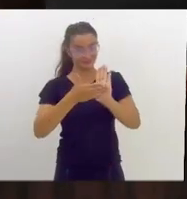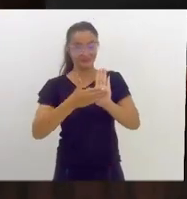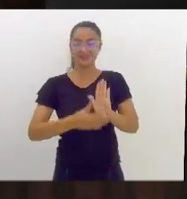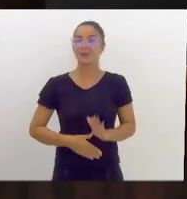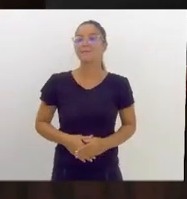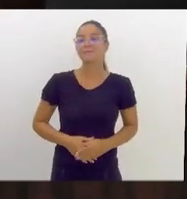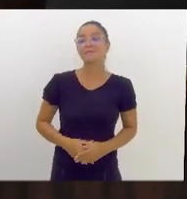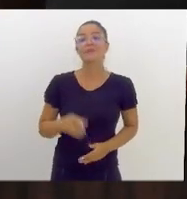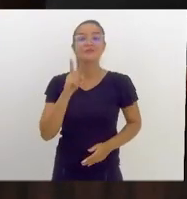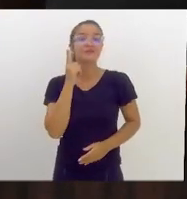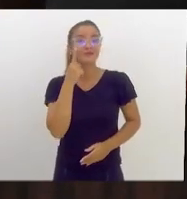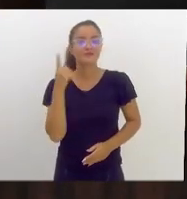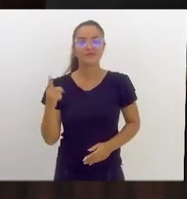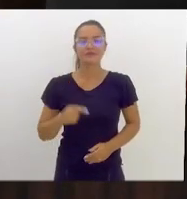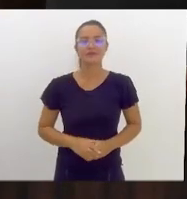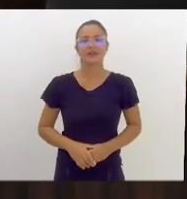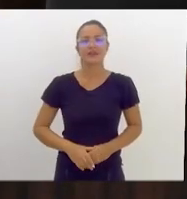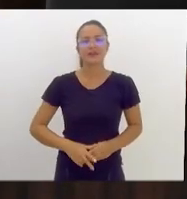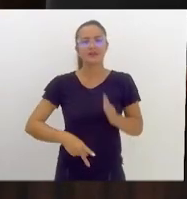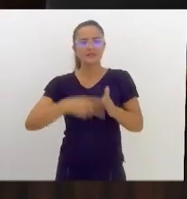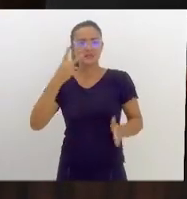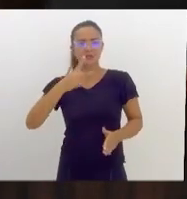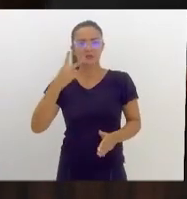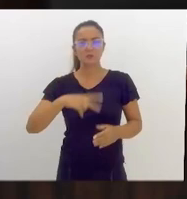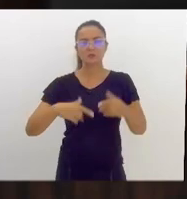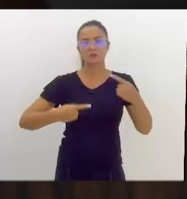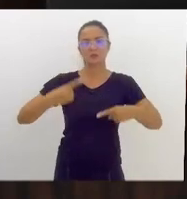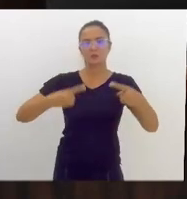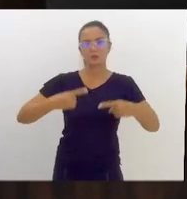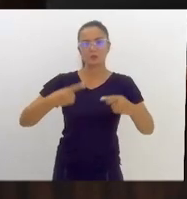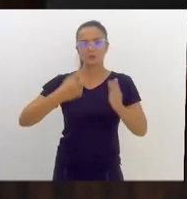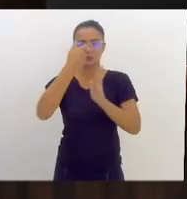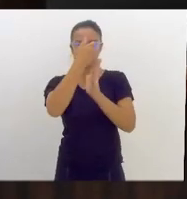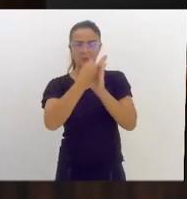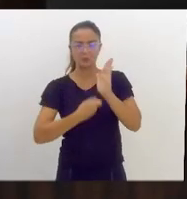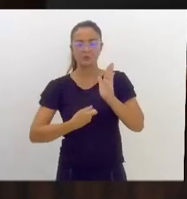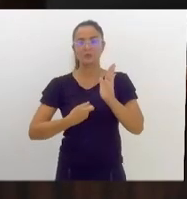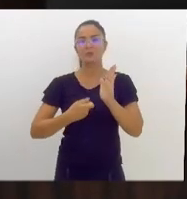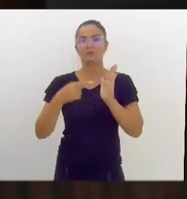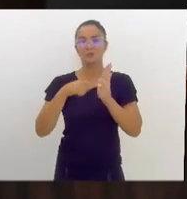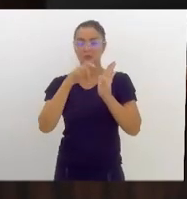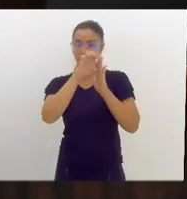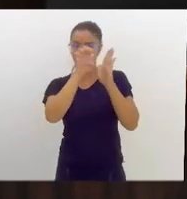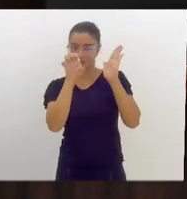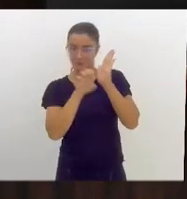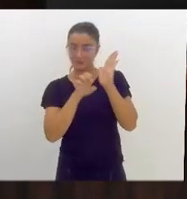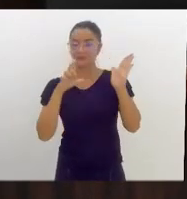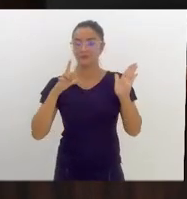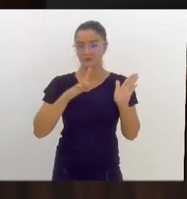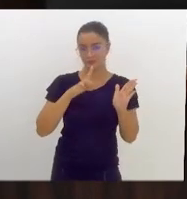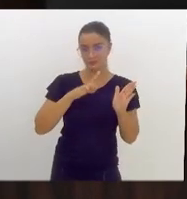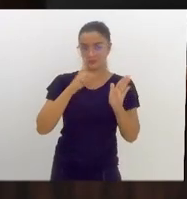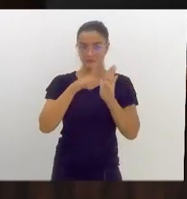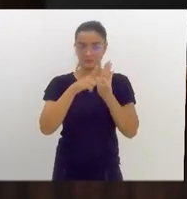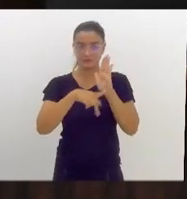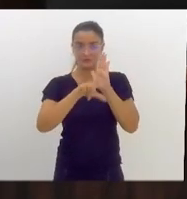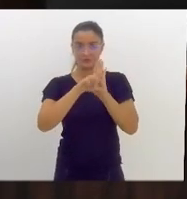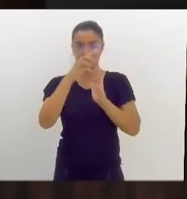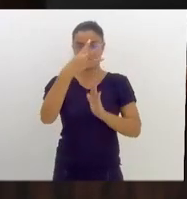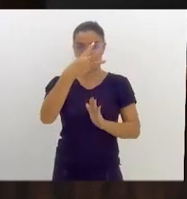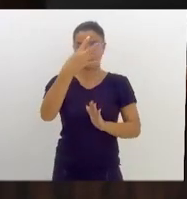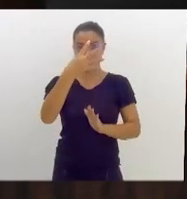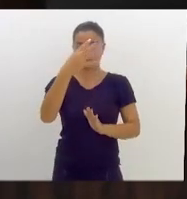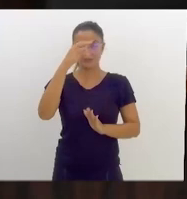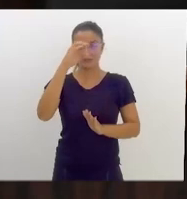Em tramitação ordinária, em segunda discussão, redação do vencido, assim emendado. Projeto de lei número